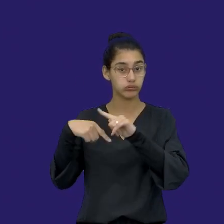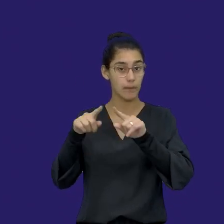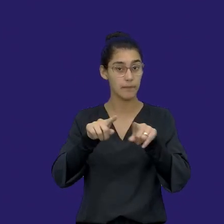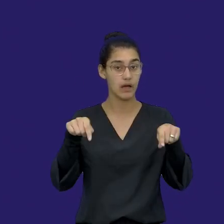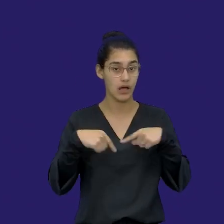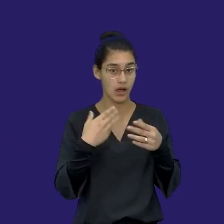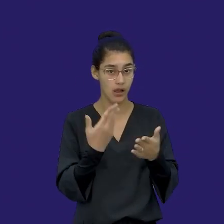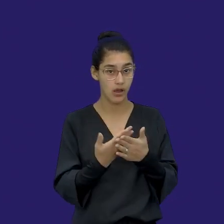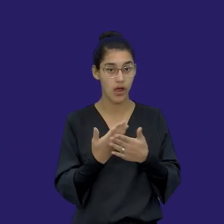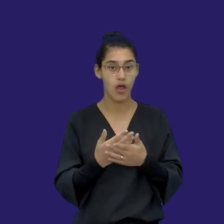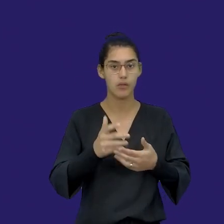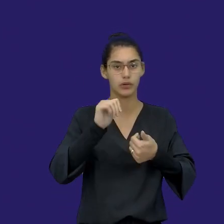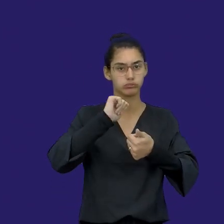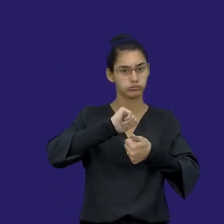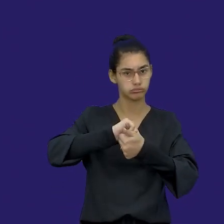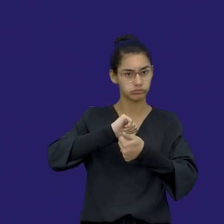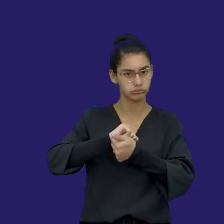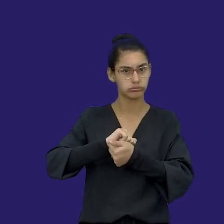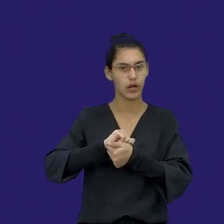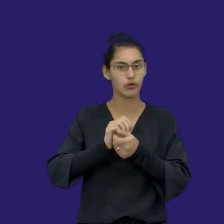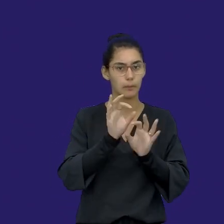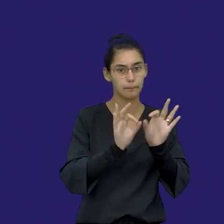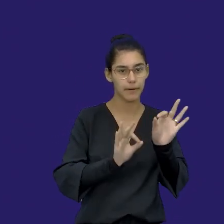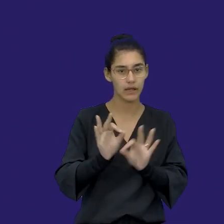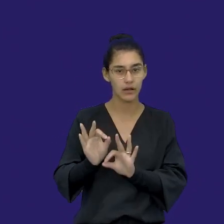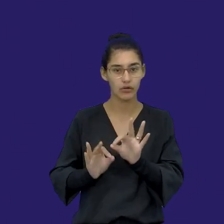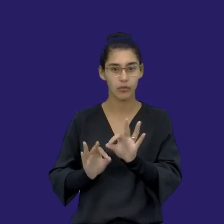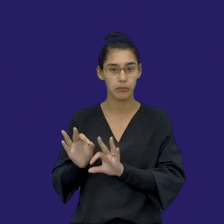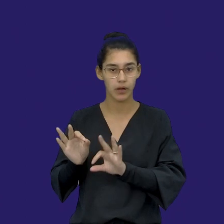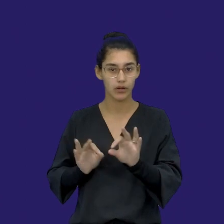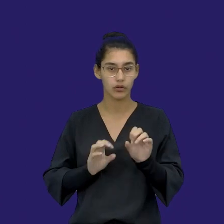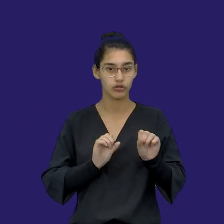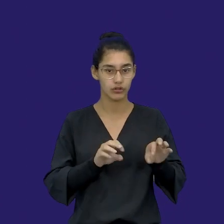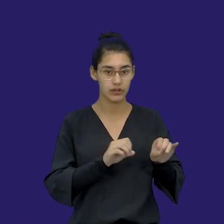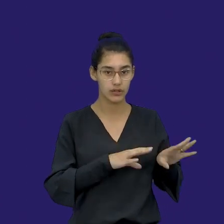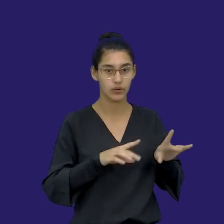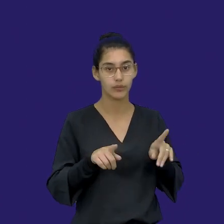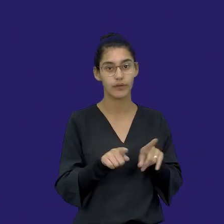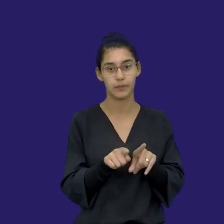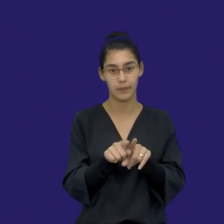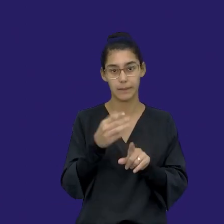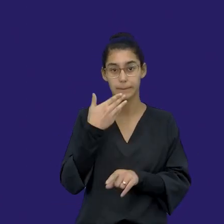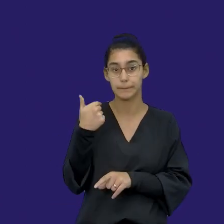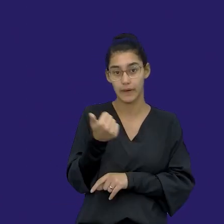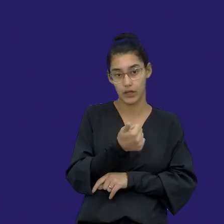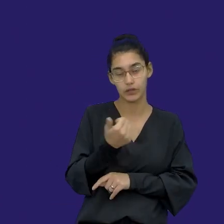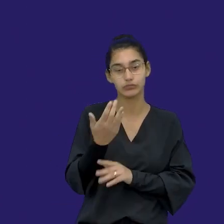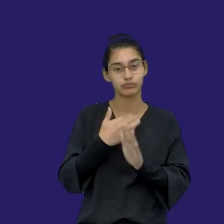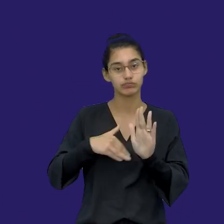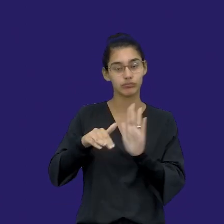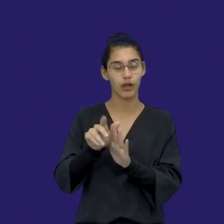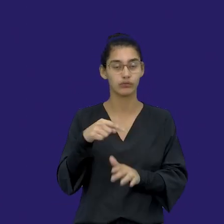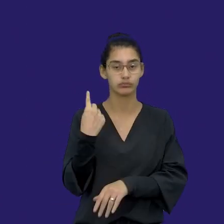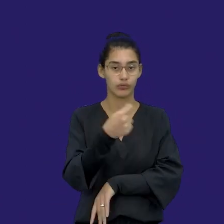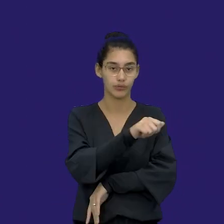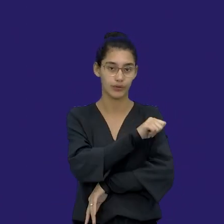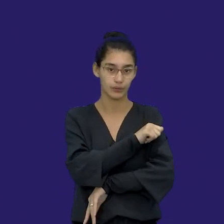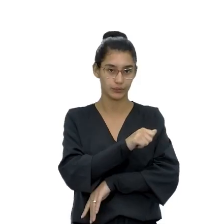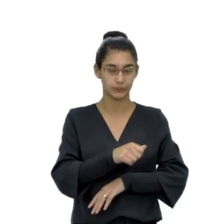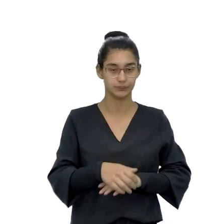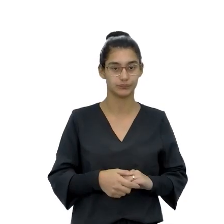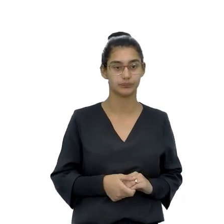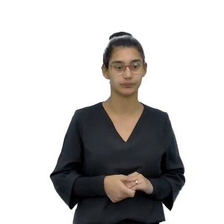aula uma qualidade de planejamento e de ensino que realmente chegará até os nossos